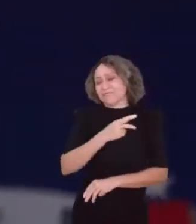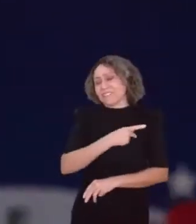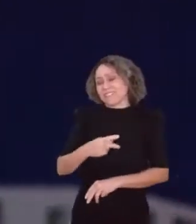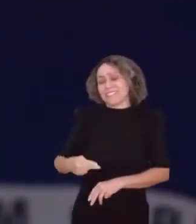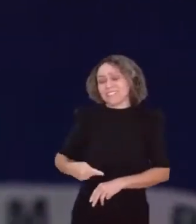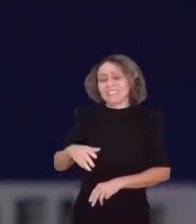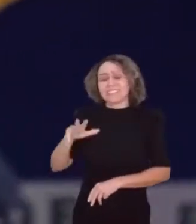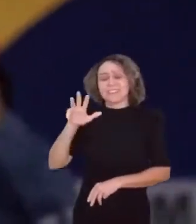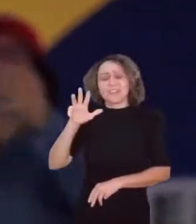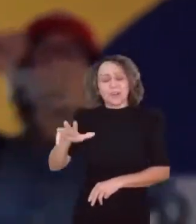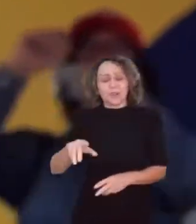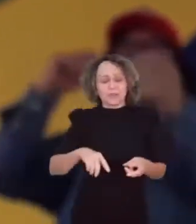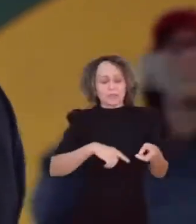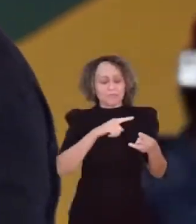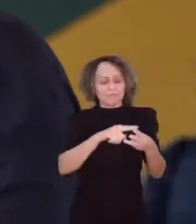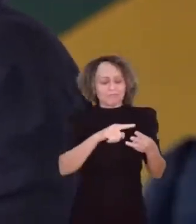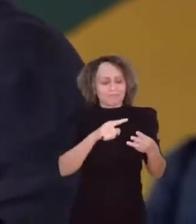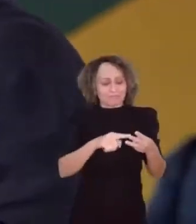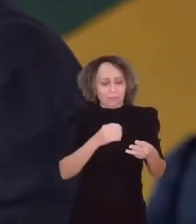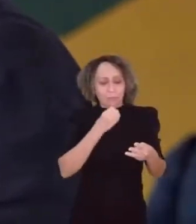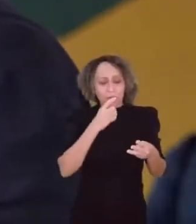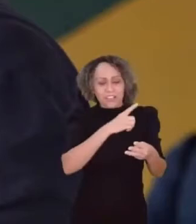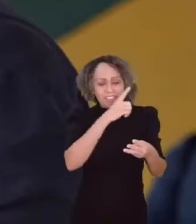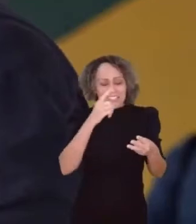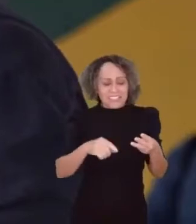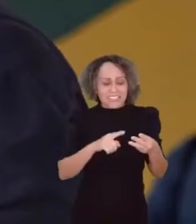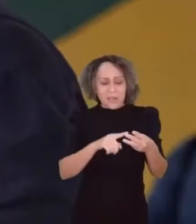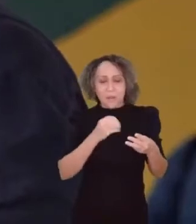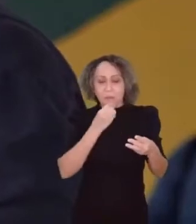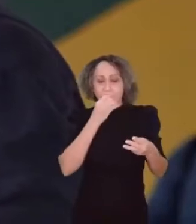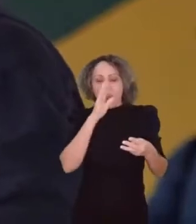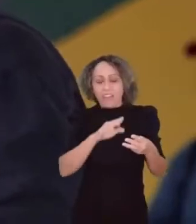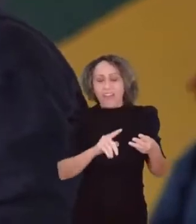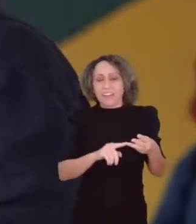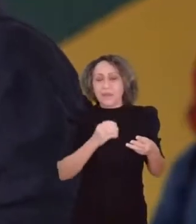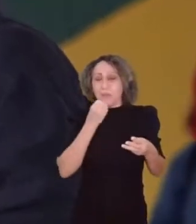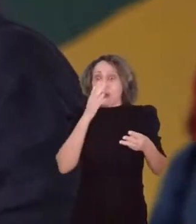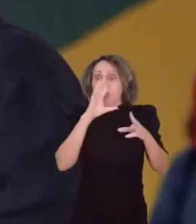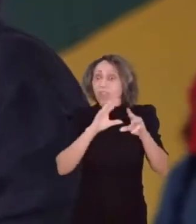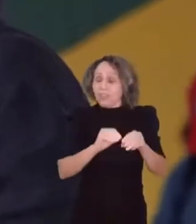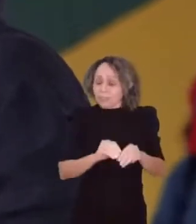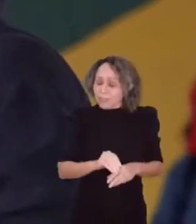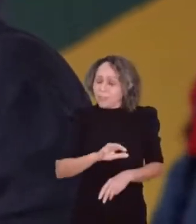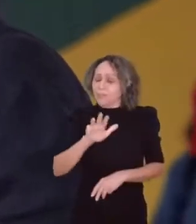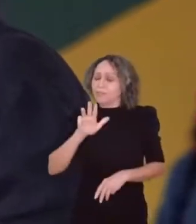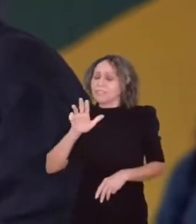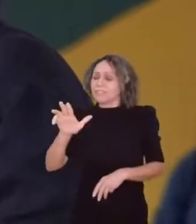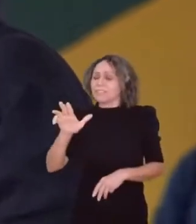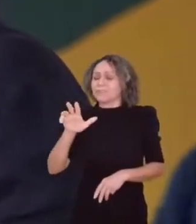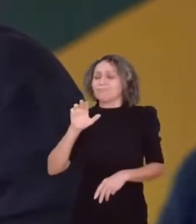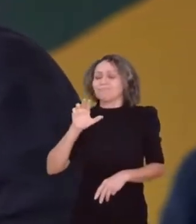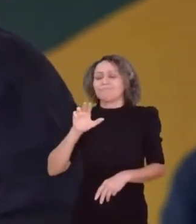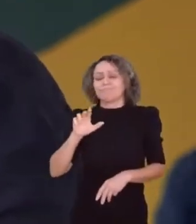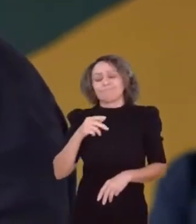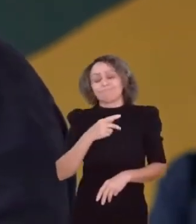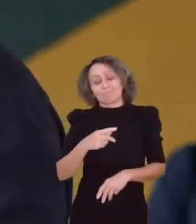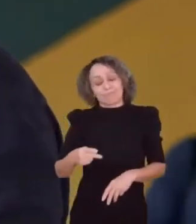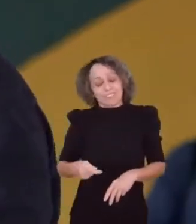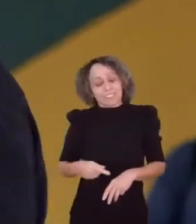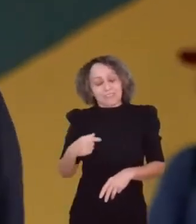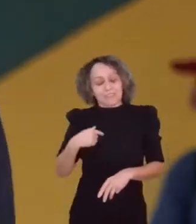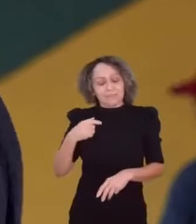ficar na minha cabeça para o resto da vida, porque vocês não têm noção do gesto que vocês